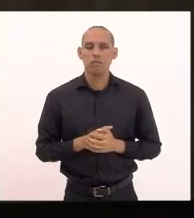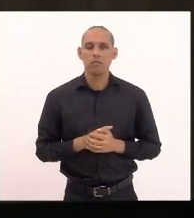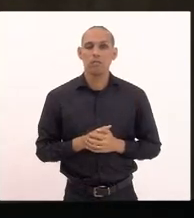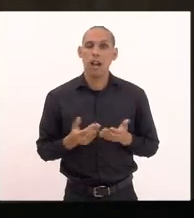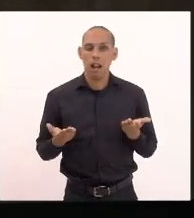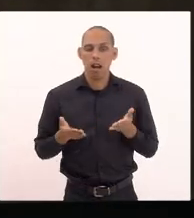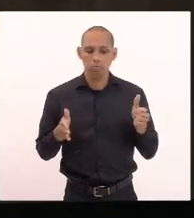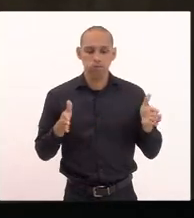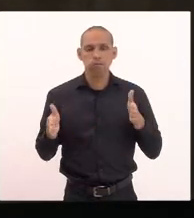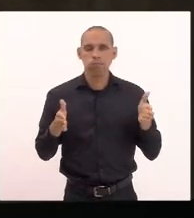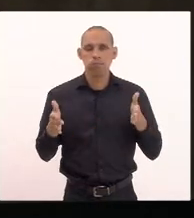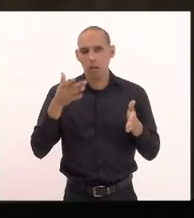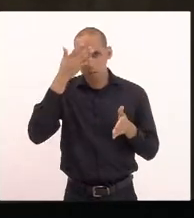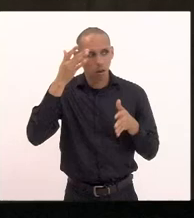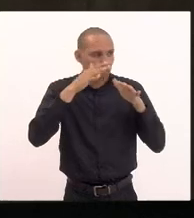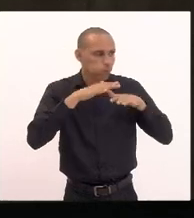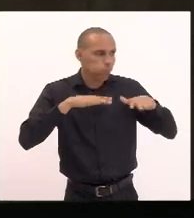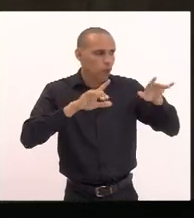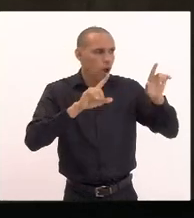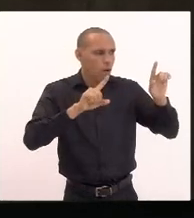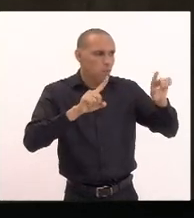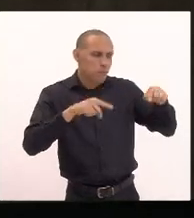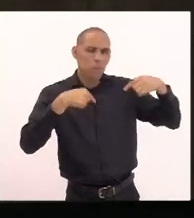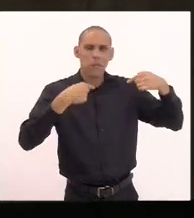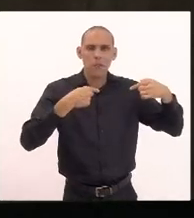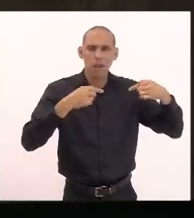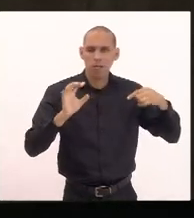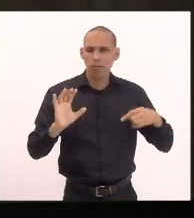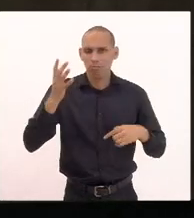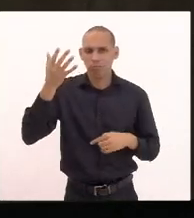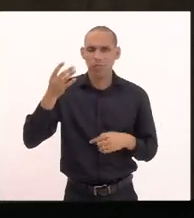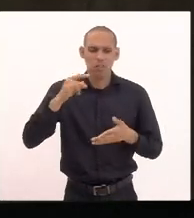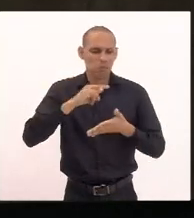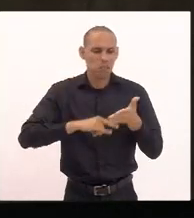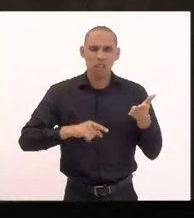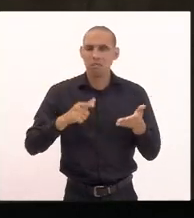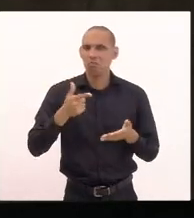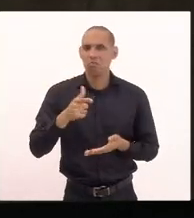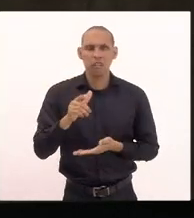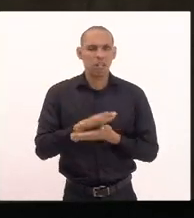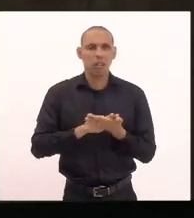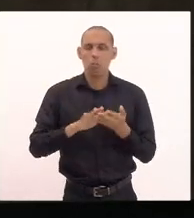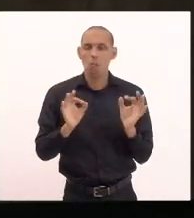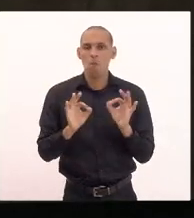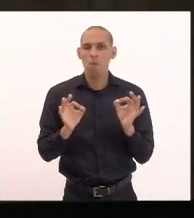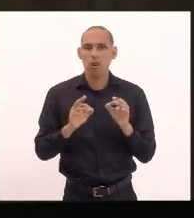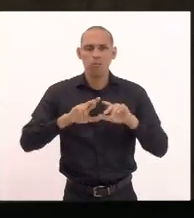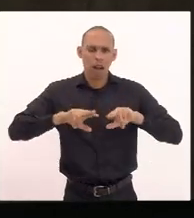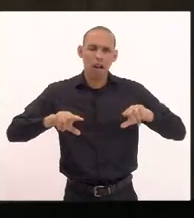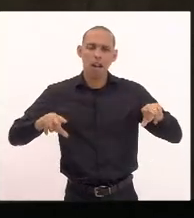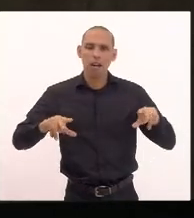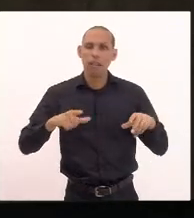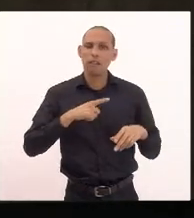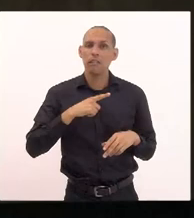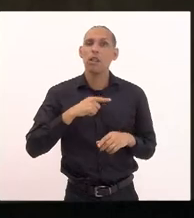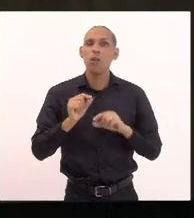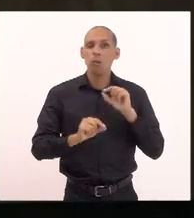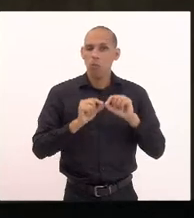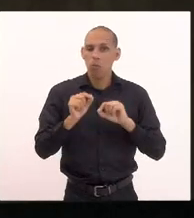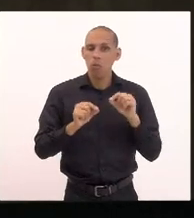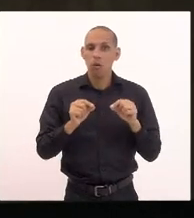nesse momento que as pessoas estão atingidas pela tragédia, inclusive sem documentos, etc., etc., ter essa hipótese de